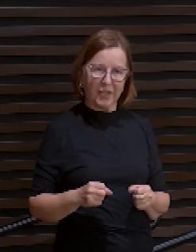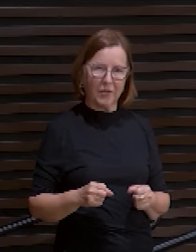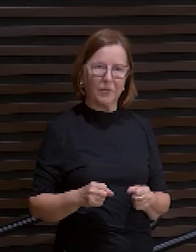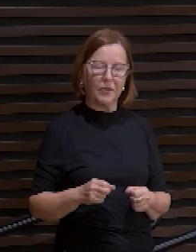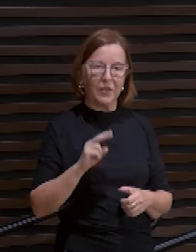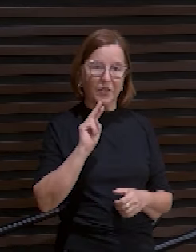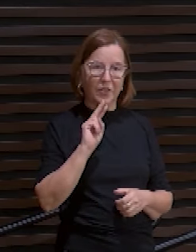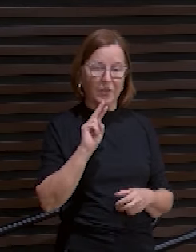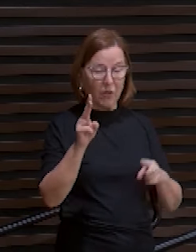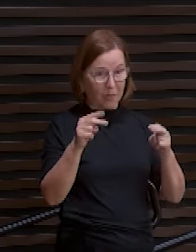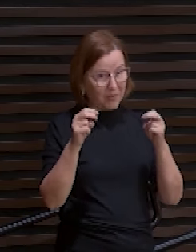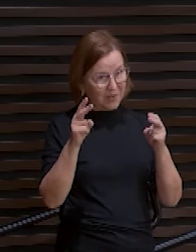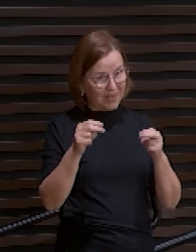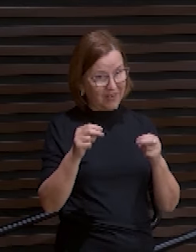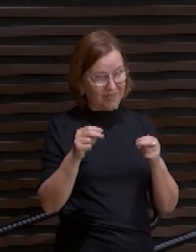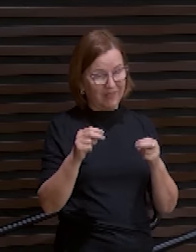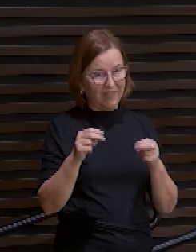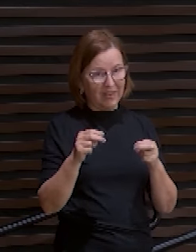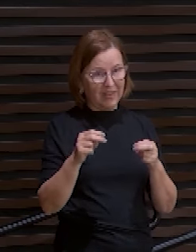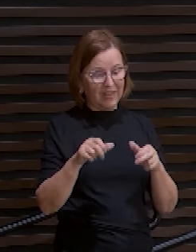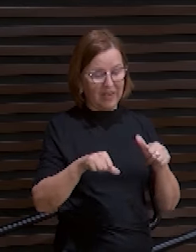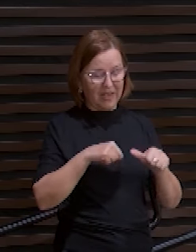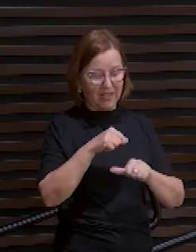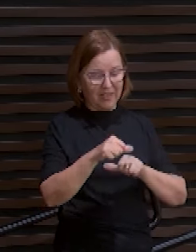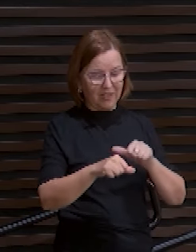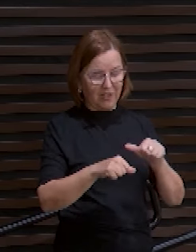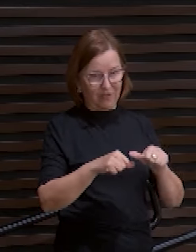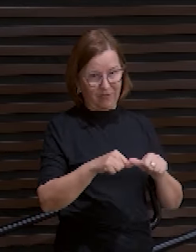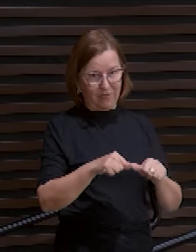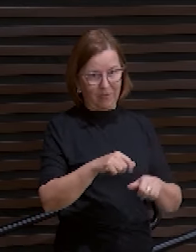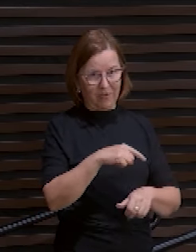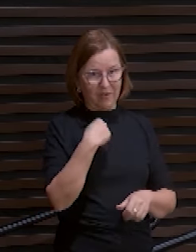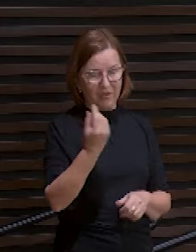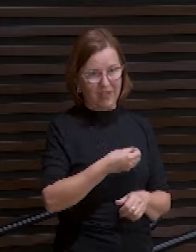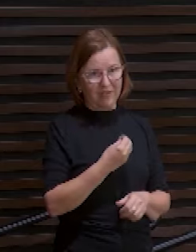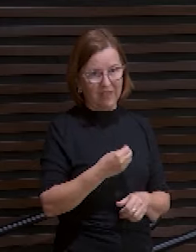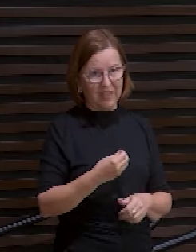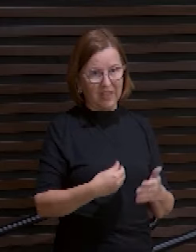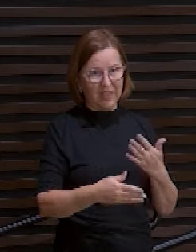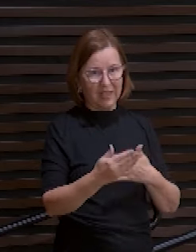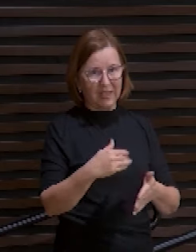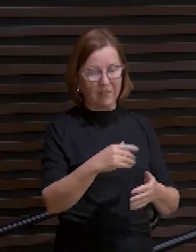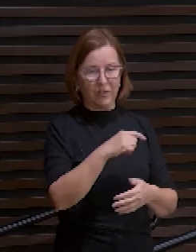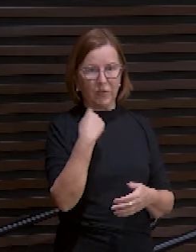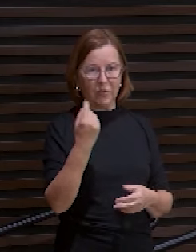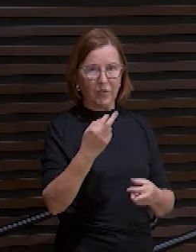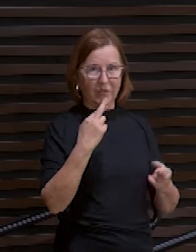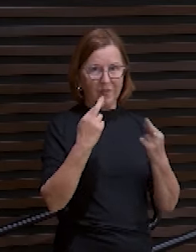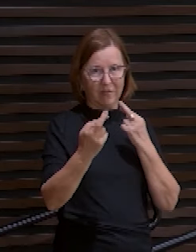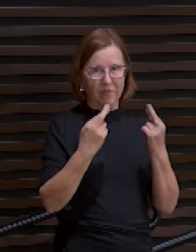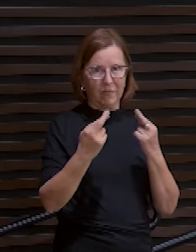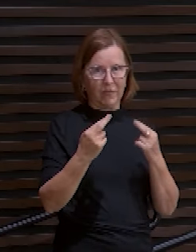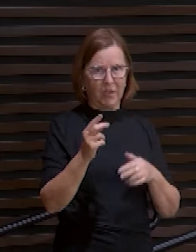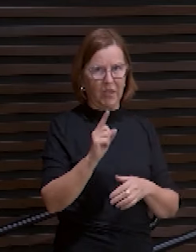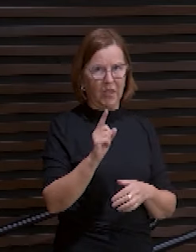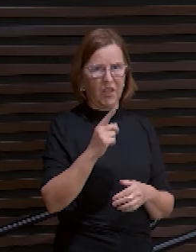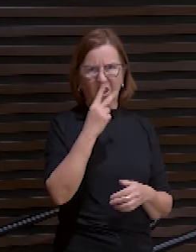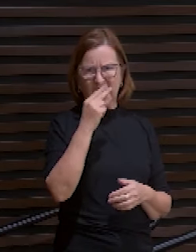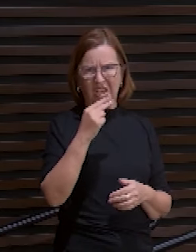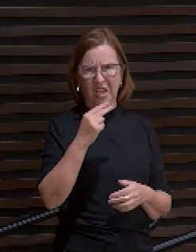Espírito nos nossos relacionamentos não nos achando orgulhosos e melhores do que os